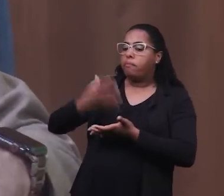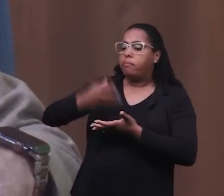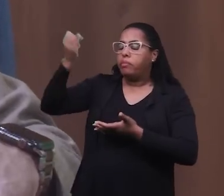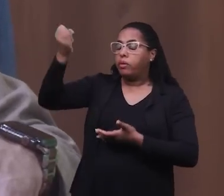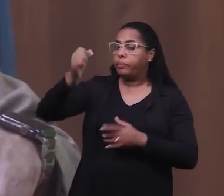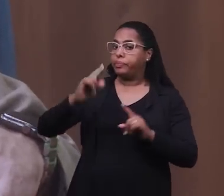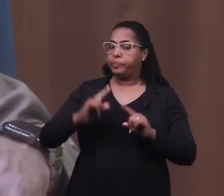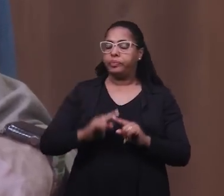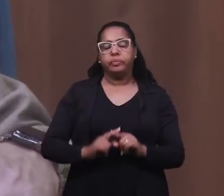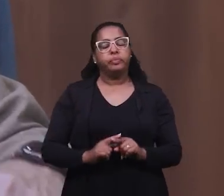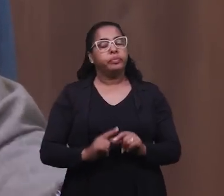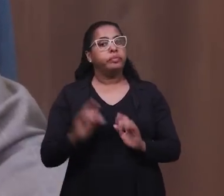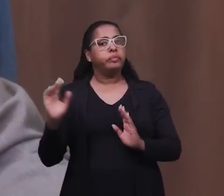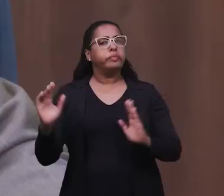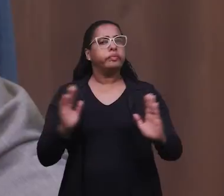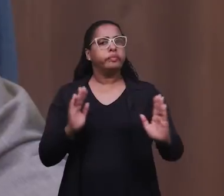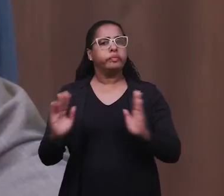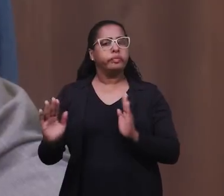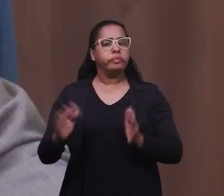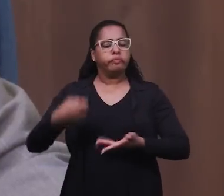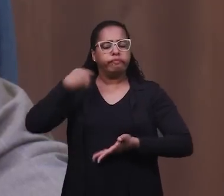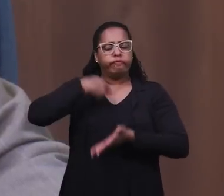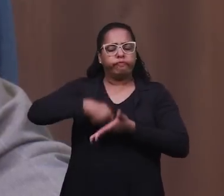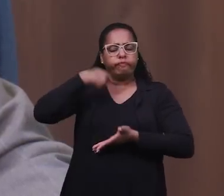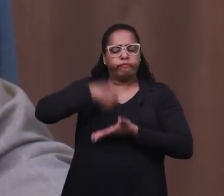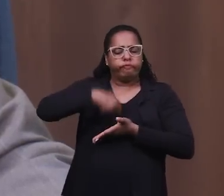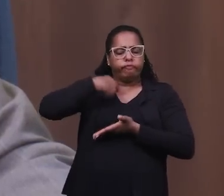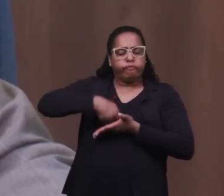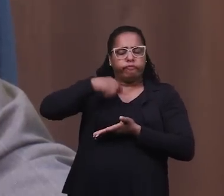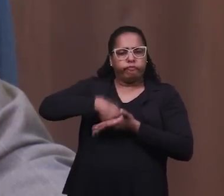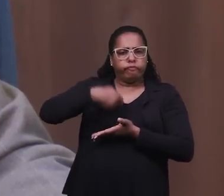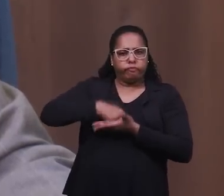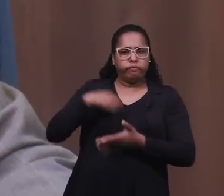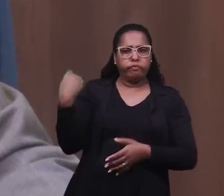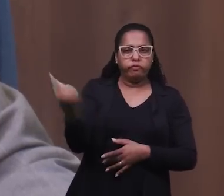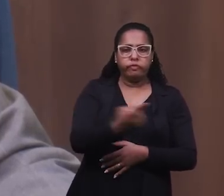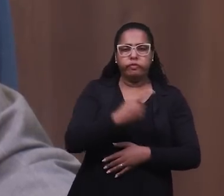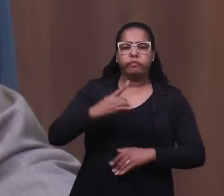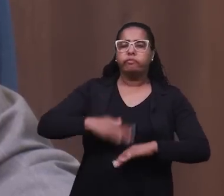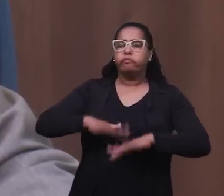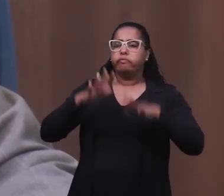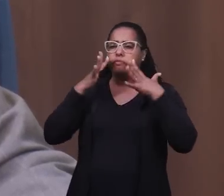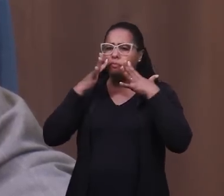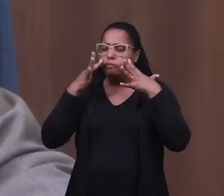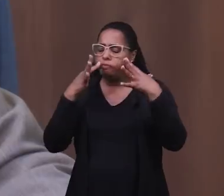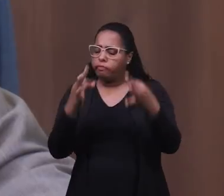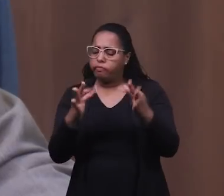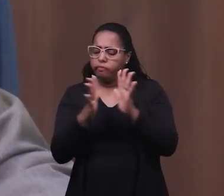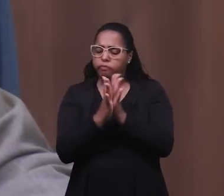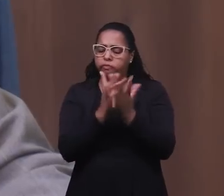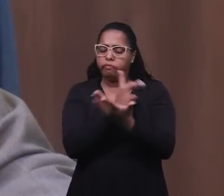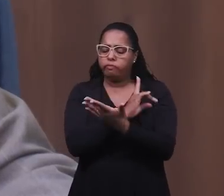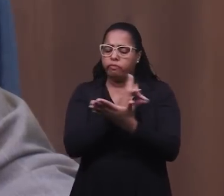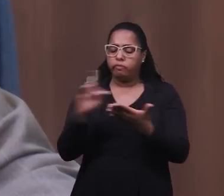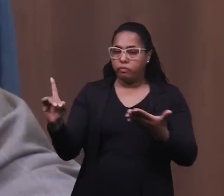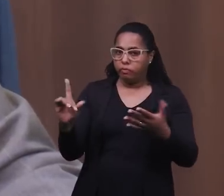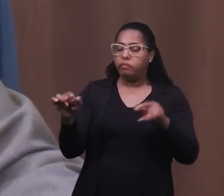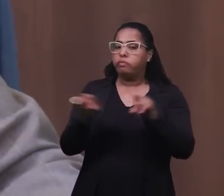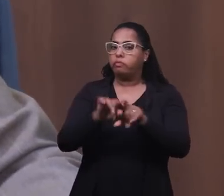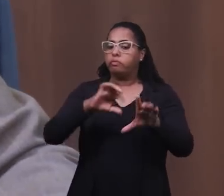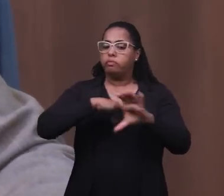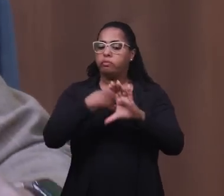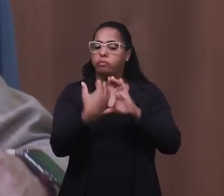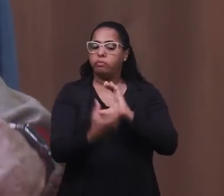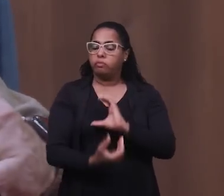Esse momento, portanto, ele exige de nós mais atenção à palavra e ao